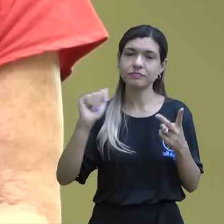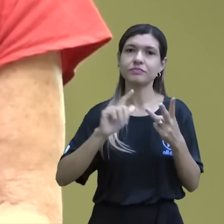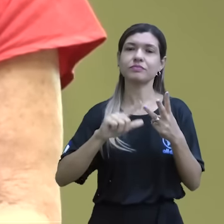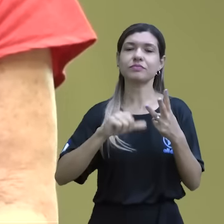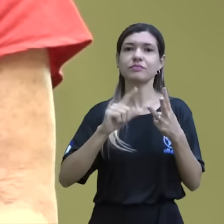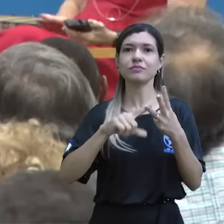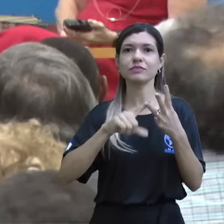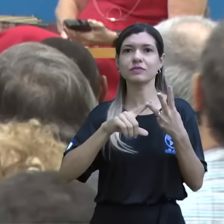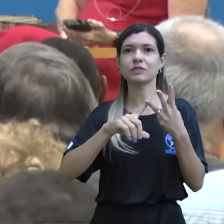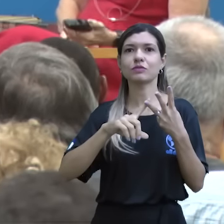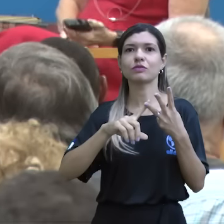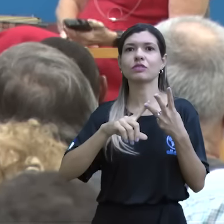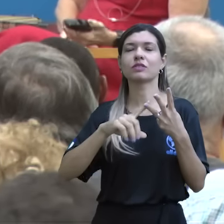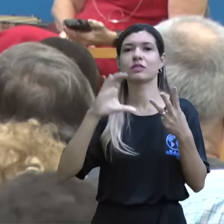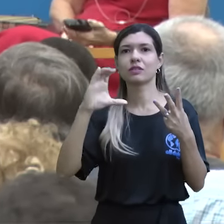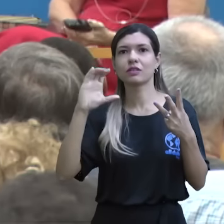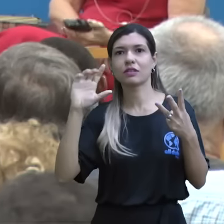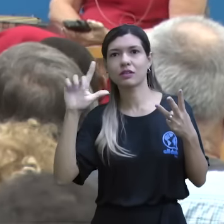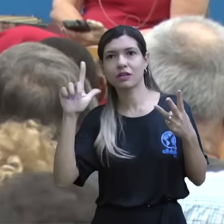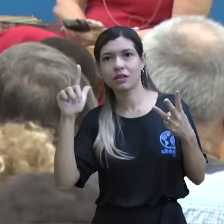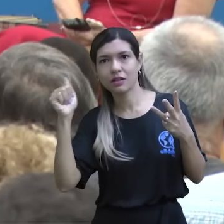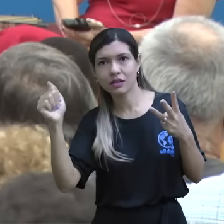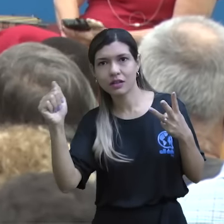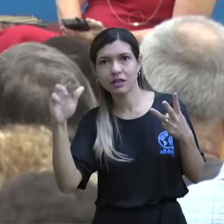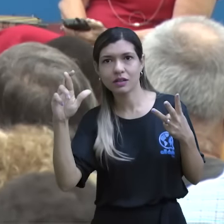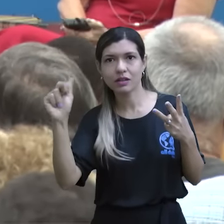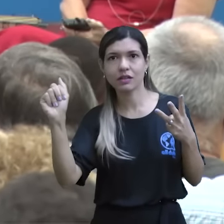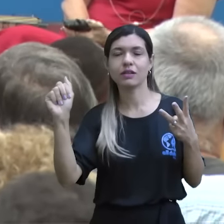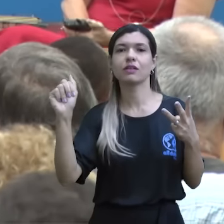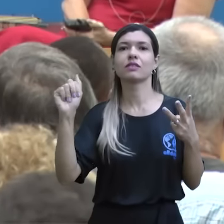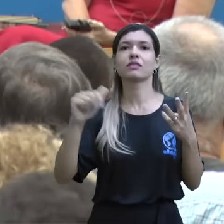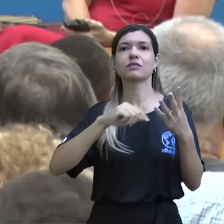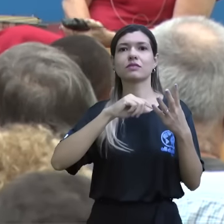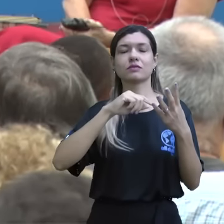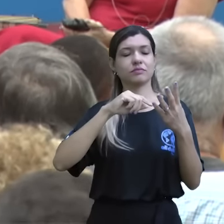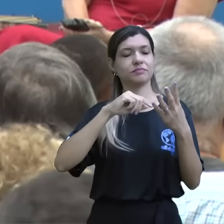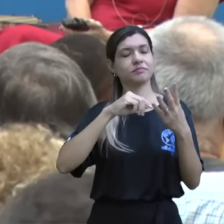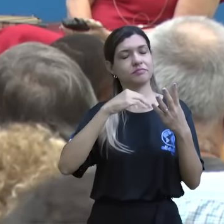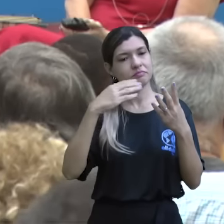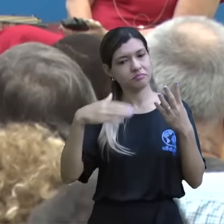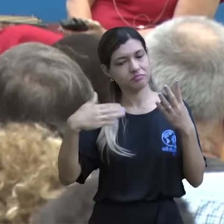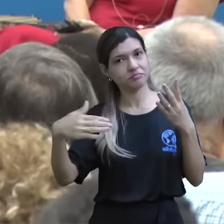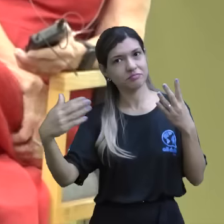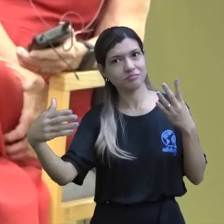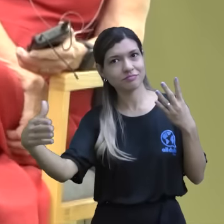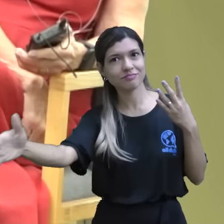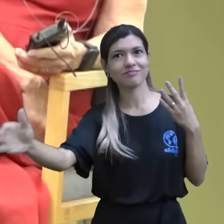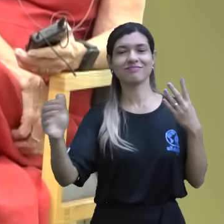Brusundangas. Numa e a Ninfa. Numa e a Ninfa. Né? Eu acho que é isso.